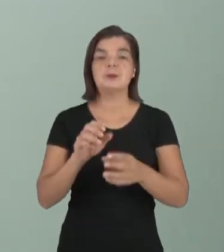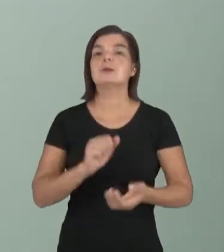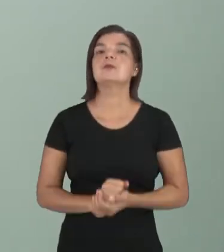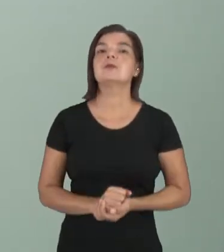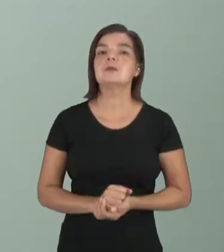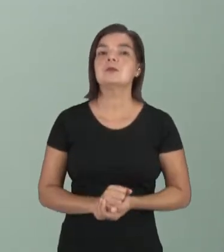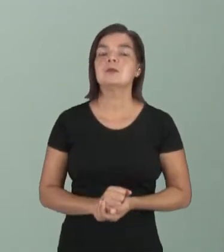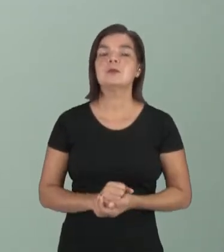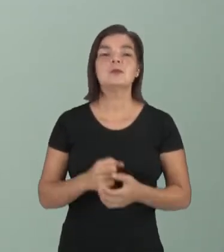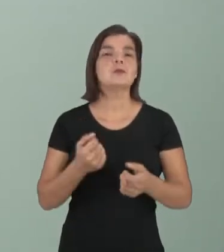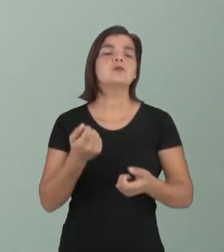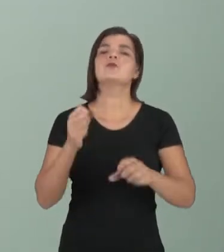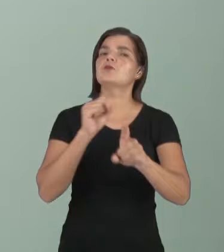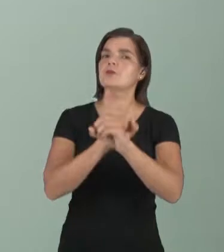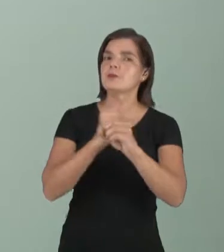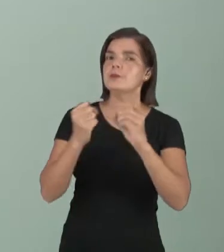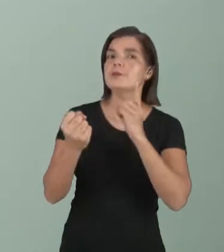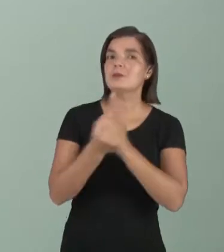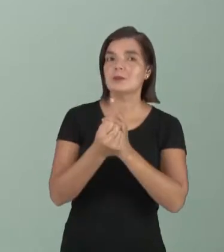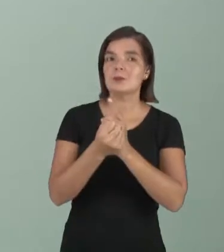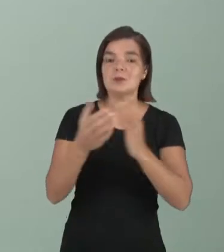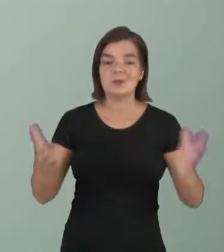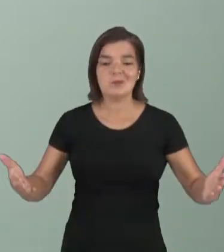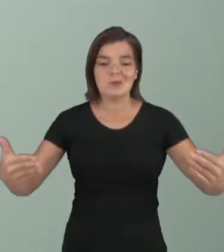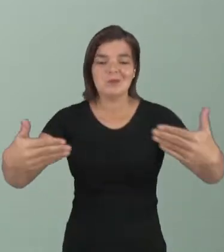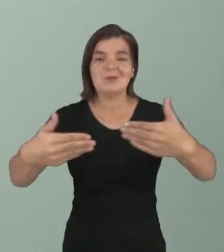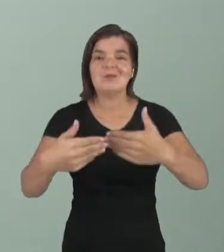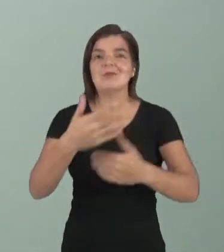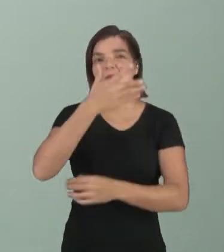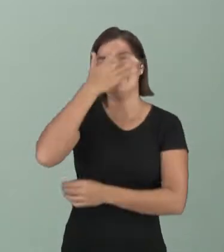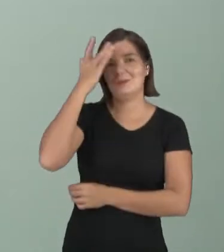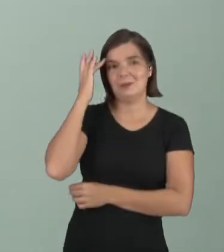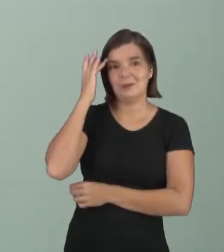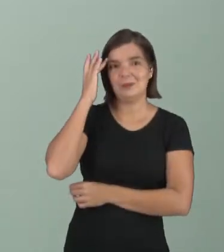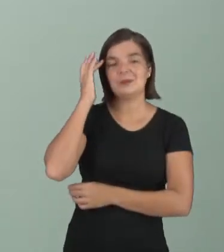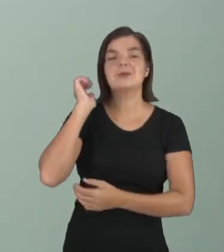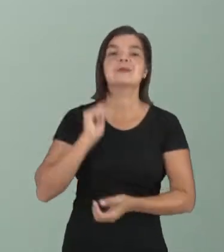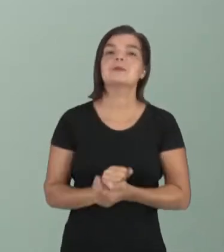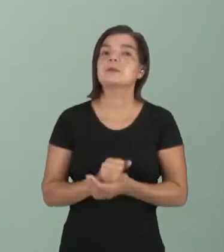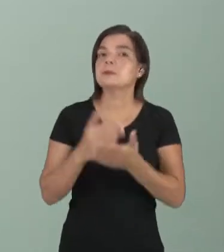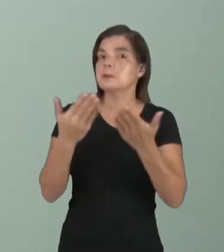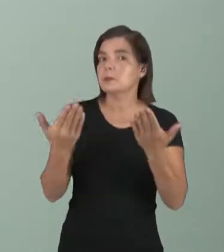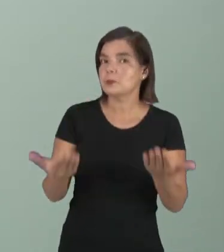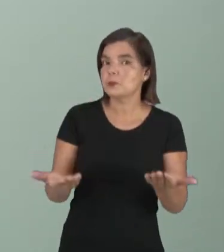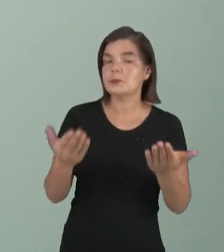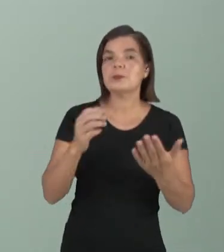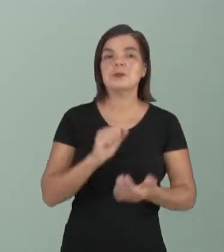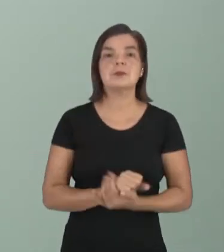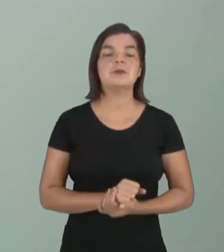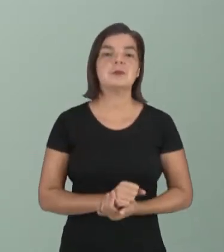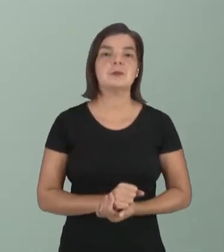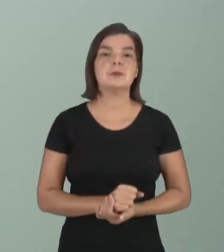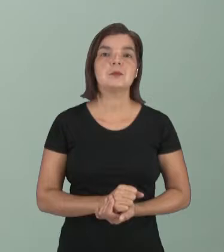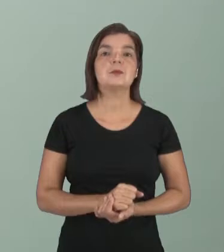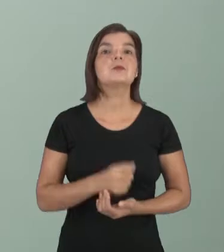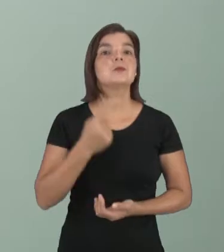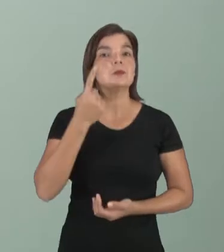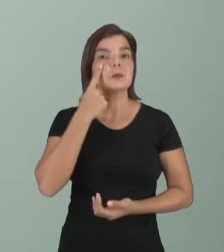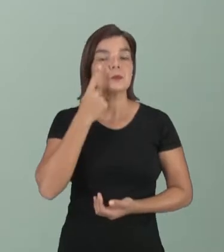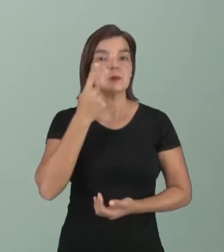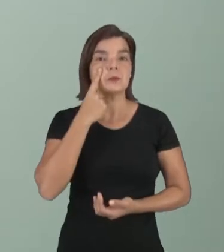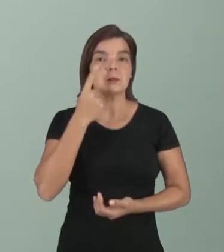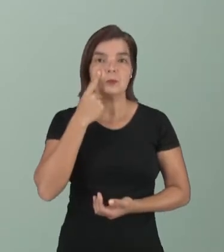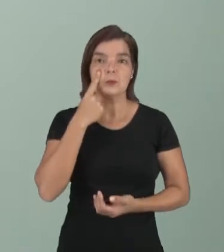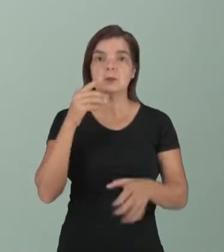de estrutura social para abrigar essas pessoas. Então, devido a isso, que foi